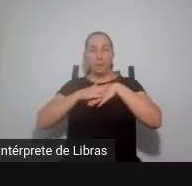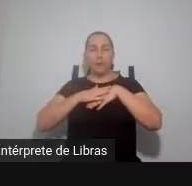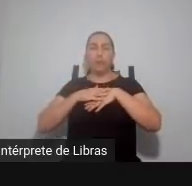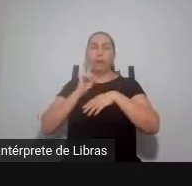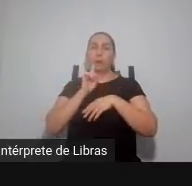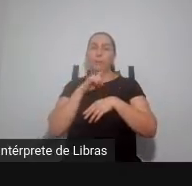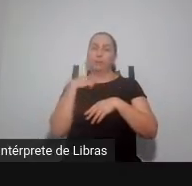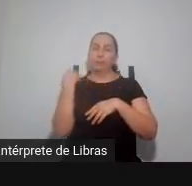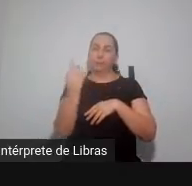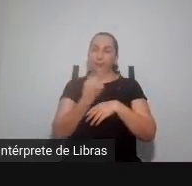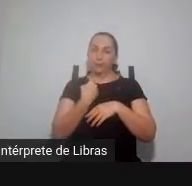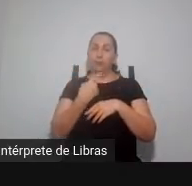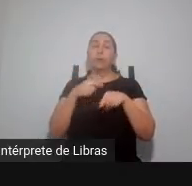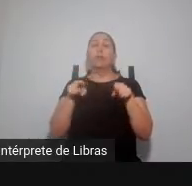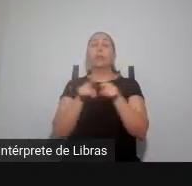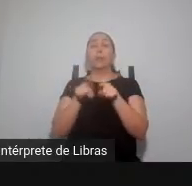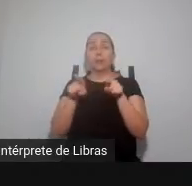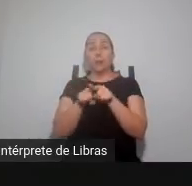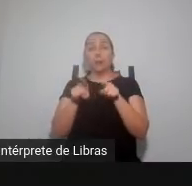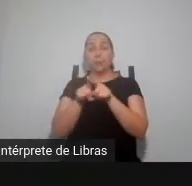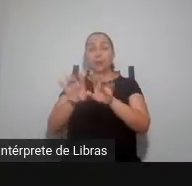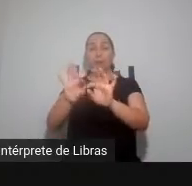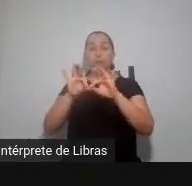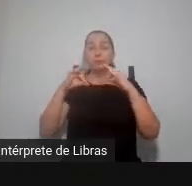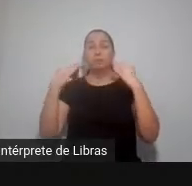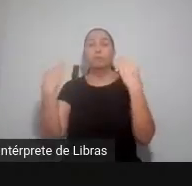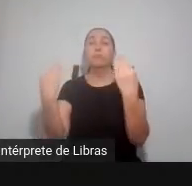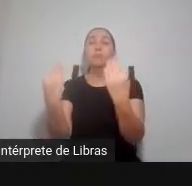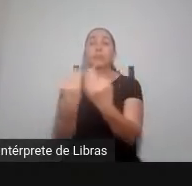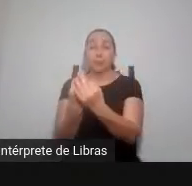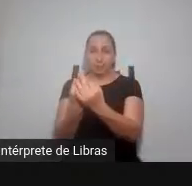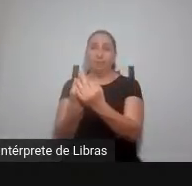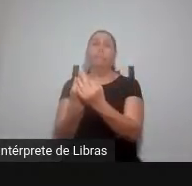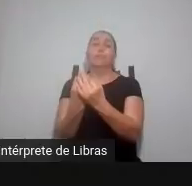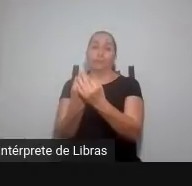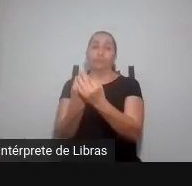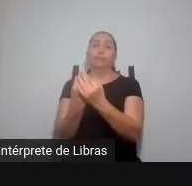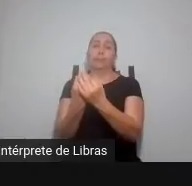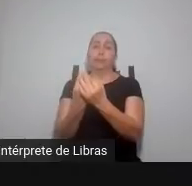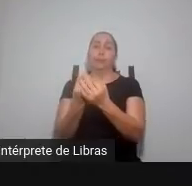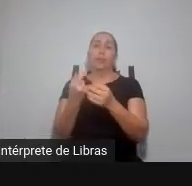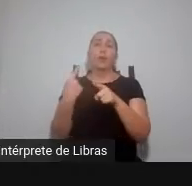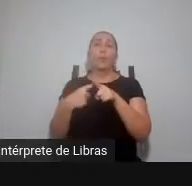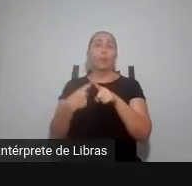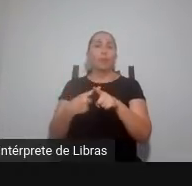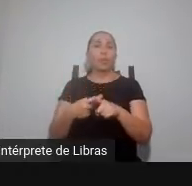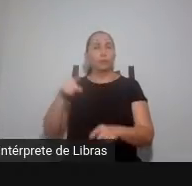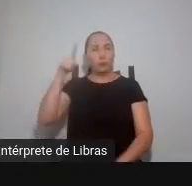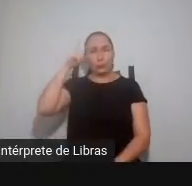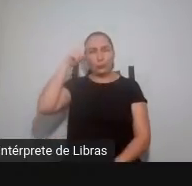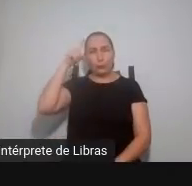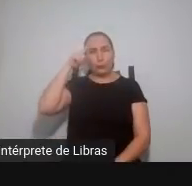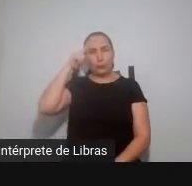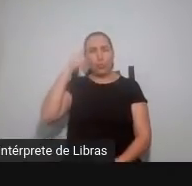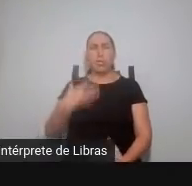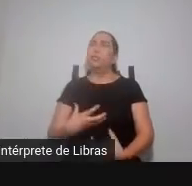essas famílias. Porque é isso que você falou, a gente tem vivido dias, né? Assim, cada dia os sentimentos oscilam, a gente